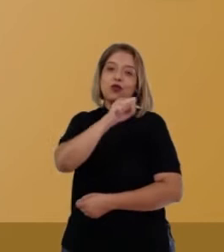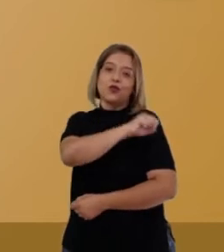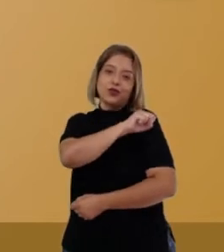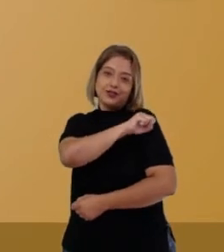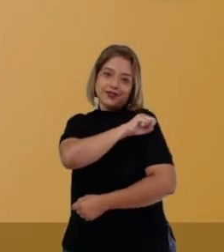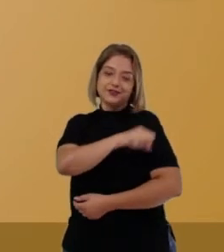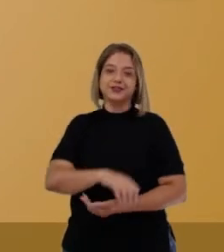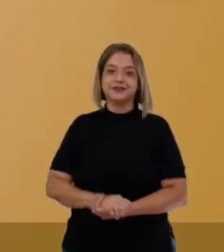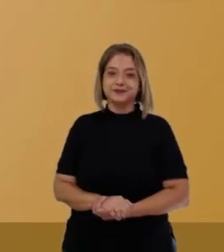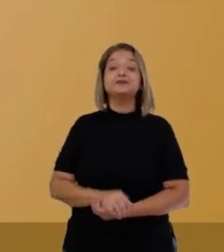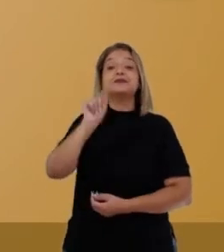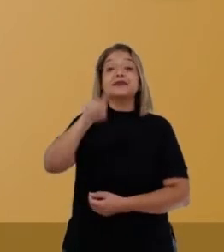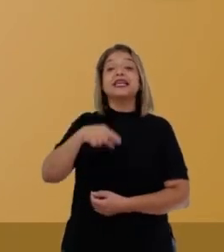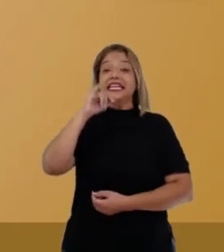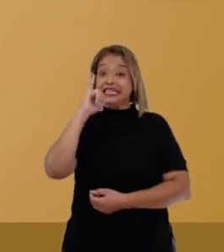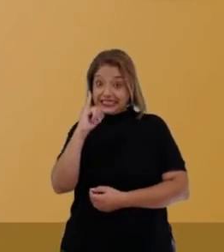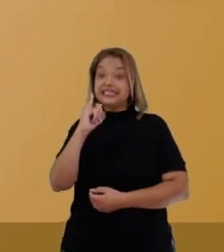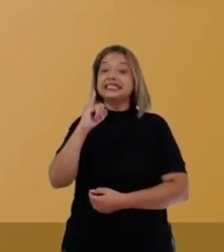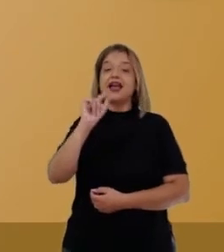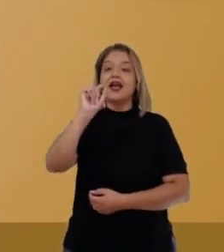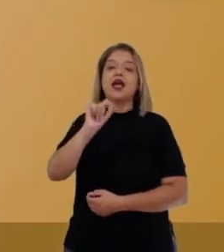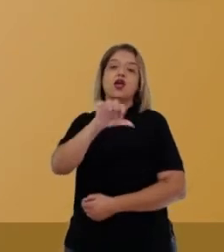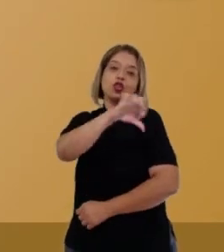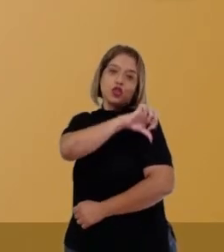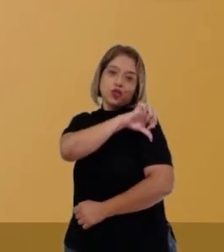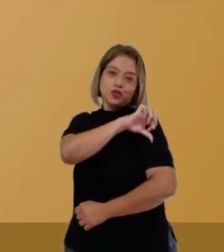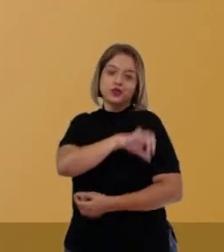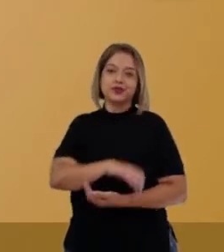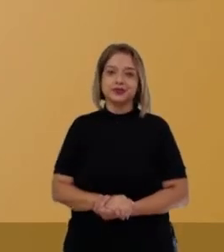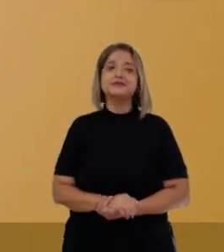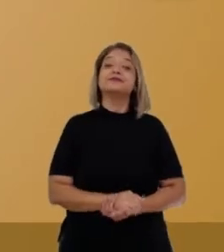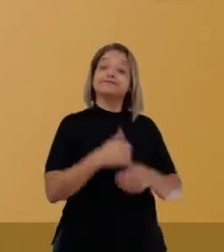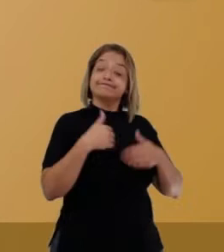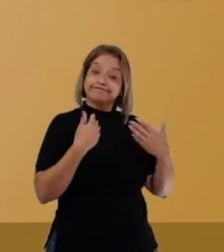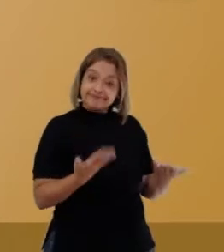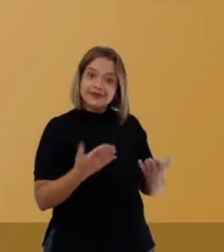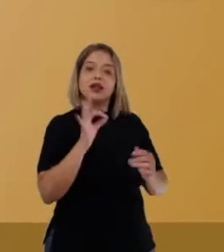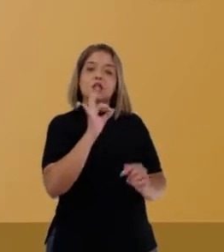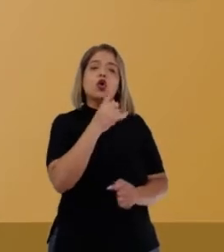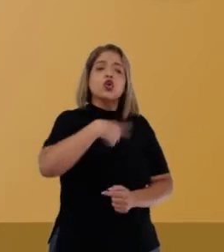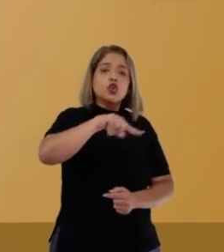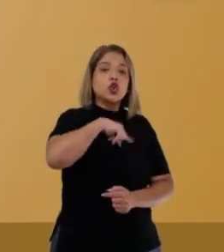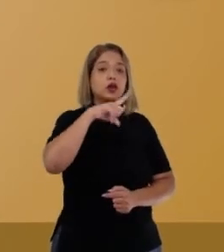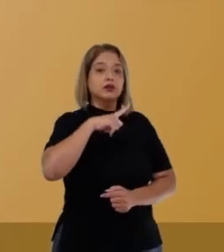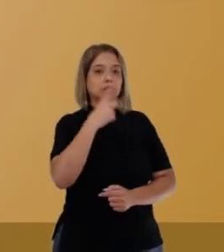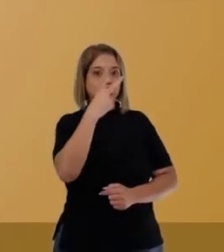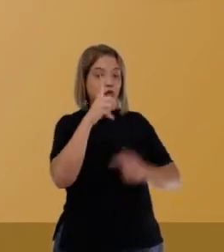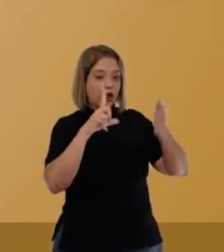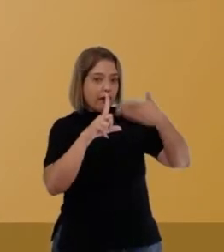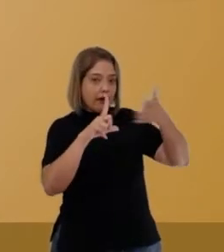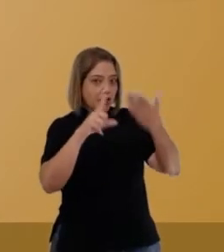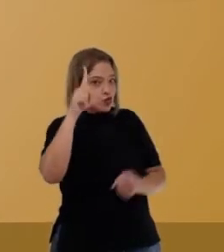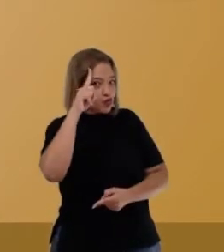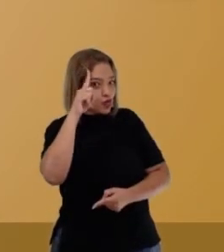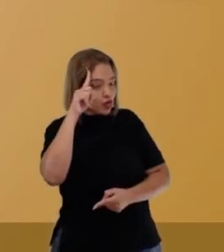ao oitavo ano. O agrupamento I se refere ao nono ano. Sendo assim, teremos 2 videoaulas por